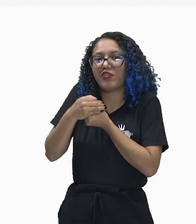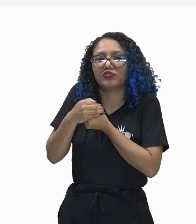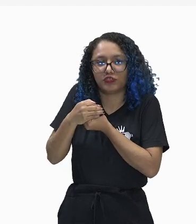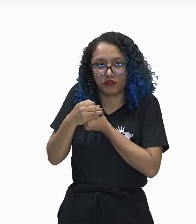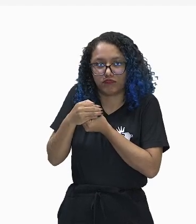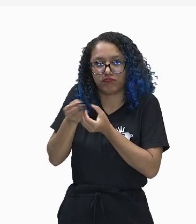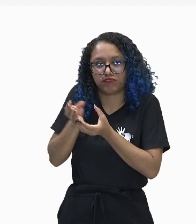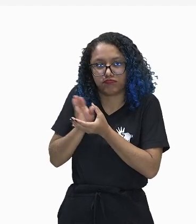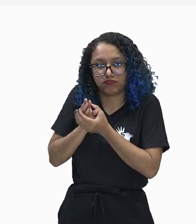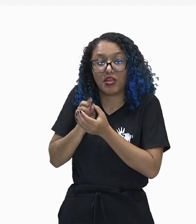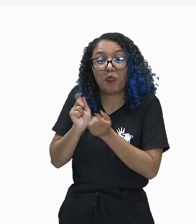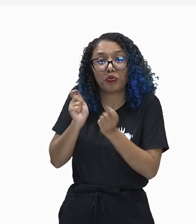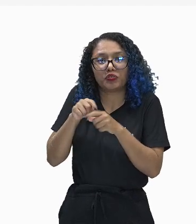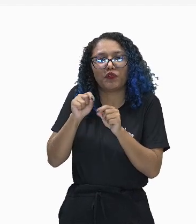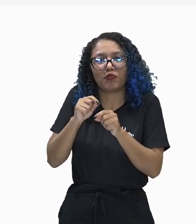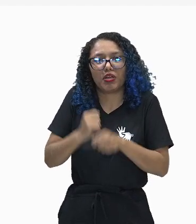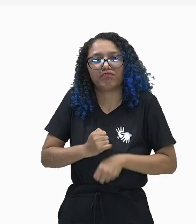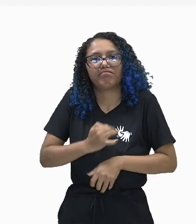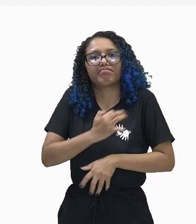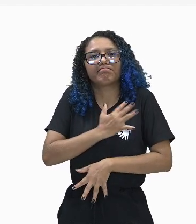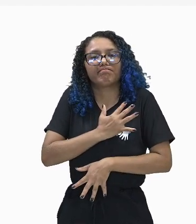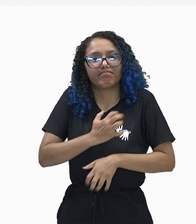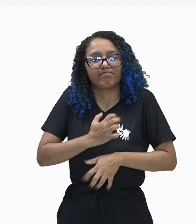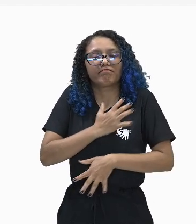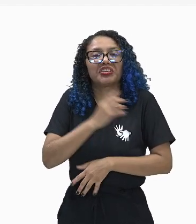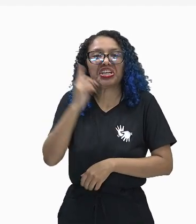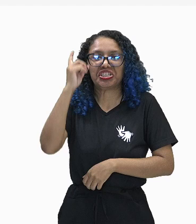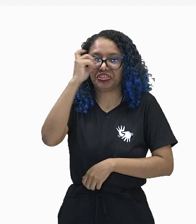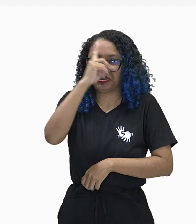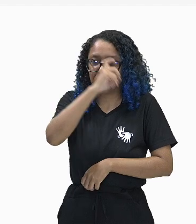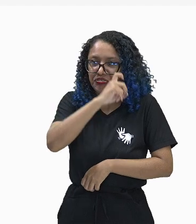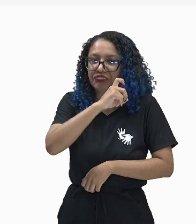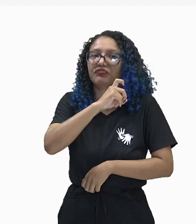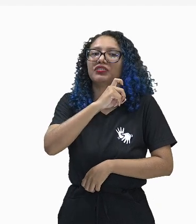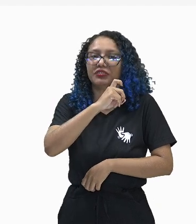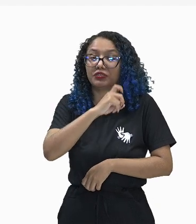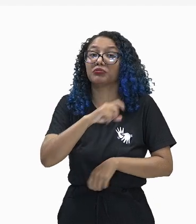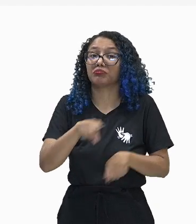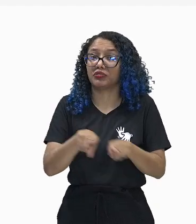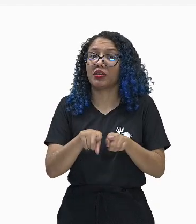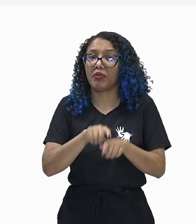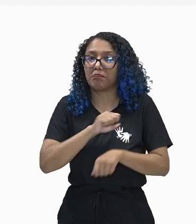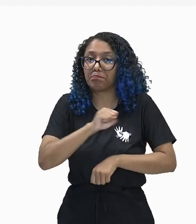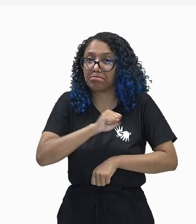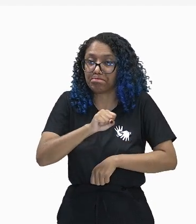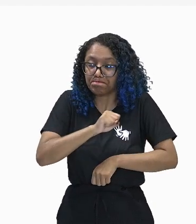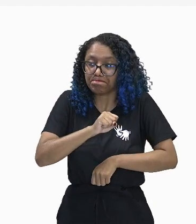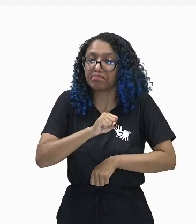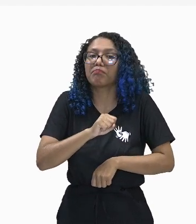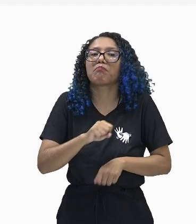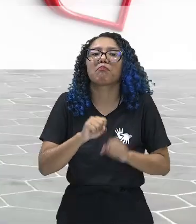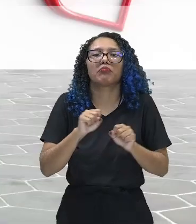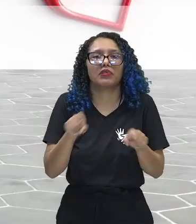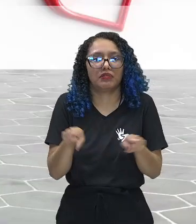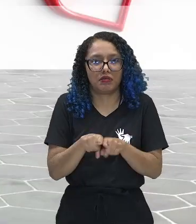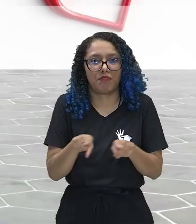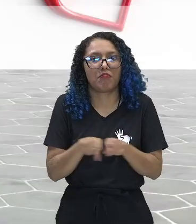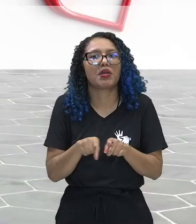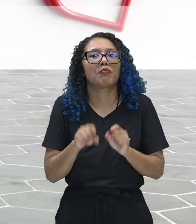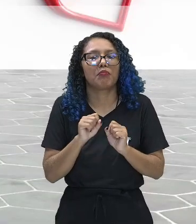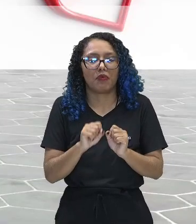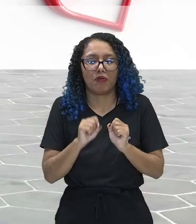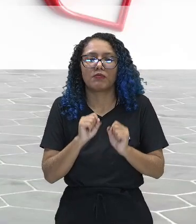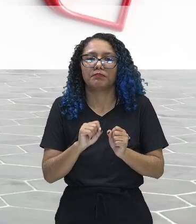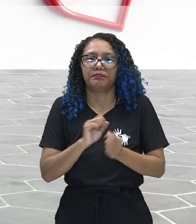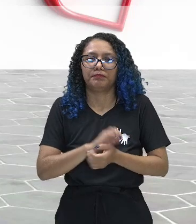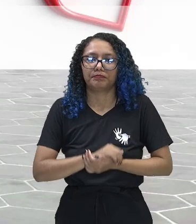comprometer a circulação arterial e pode também causar um infarto agudo do miocárdio. Então,